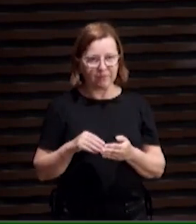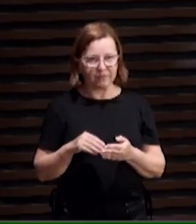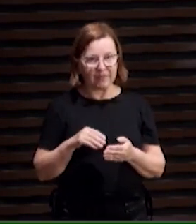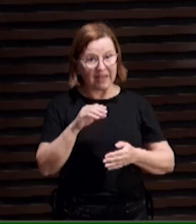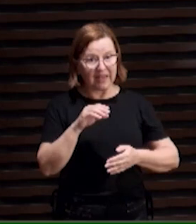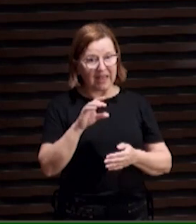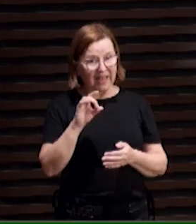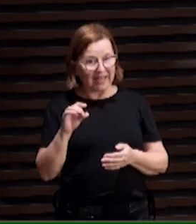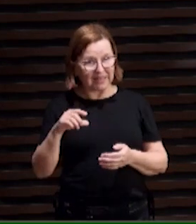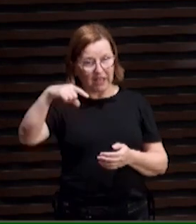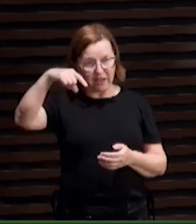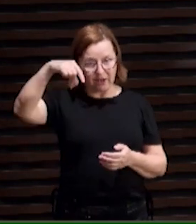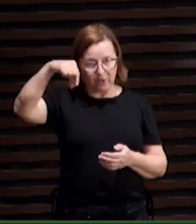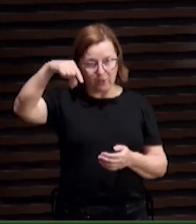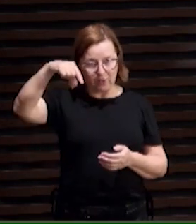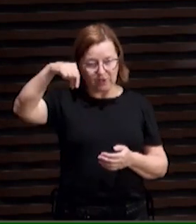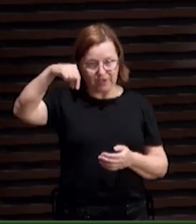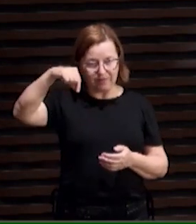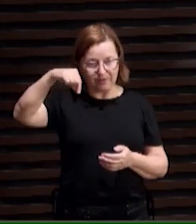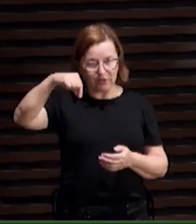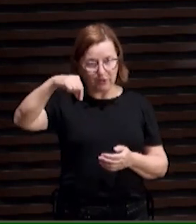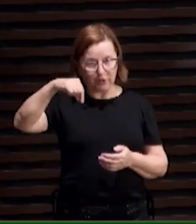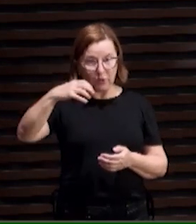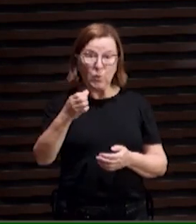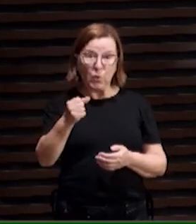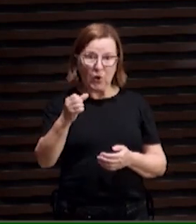gota do leite materno